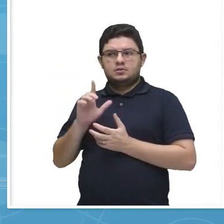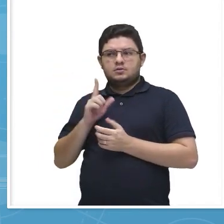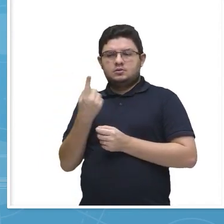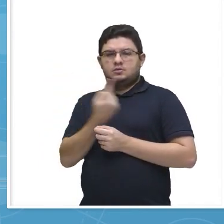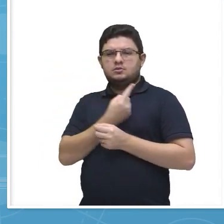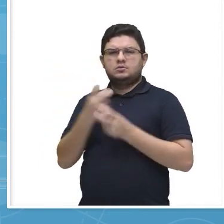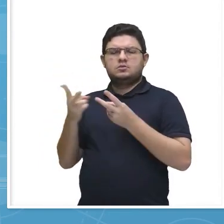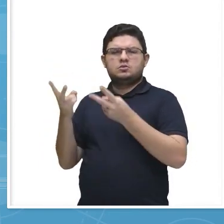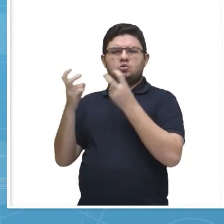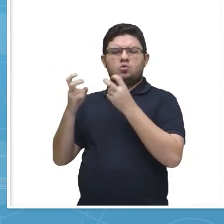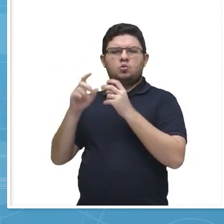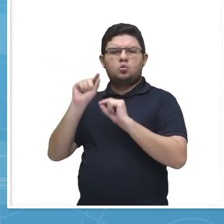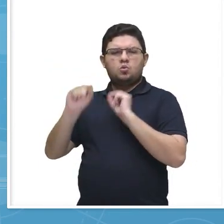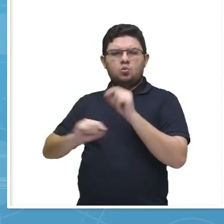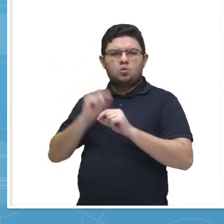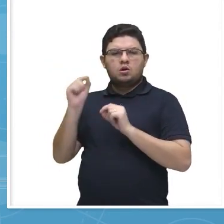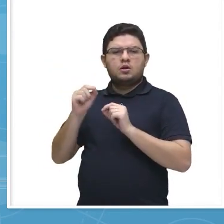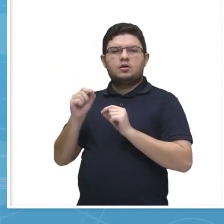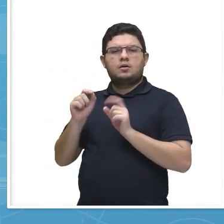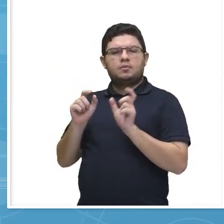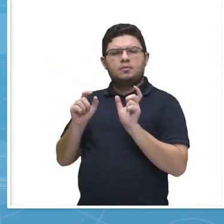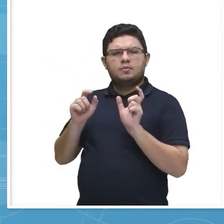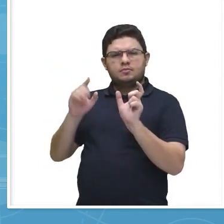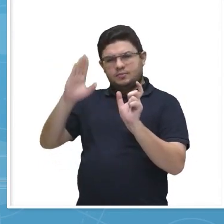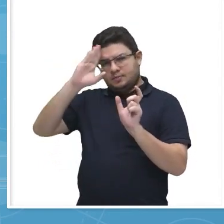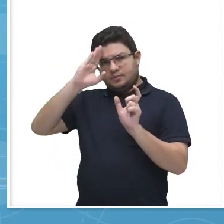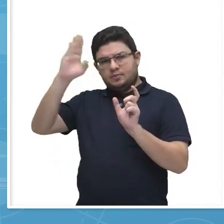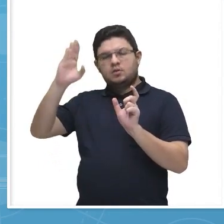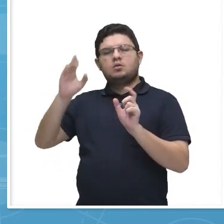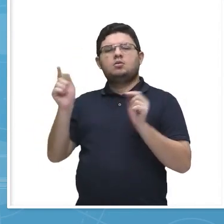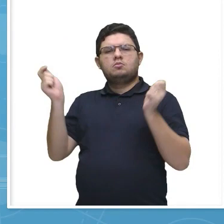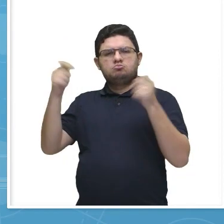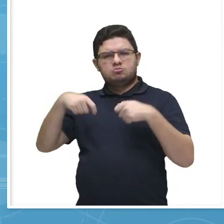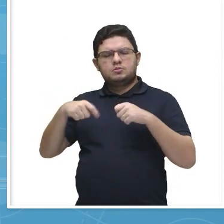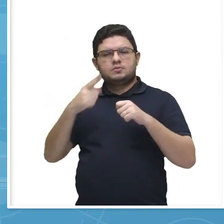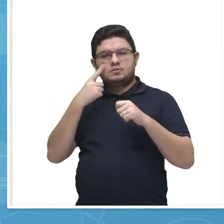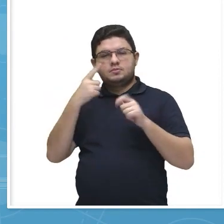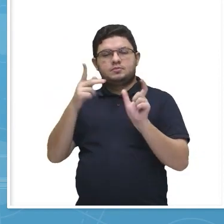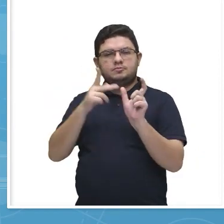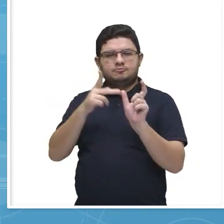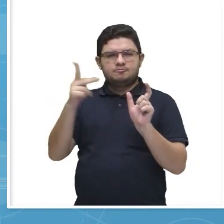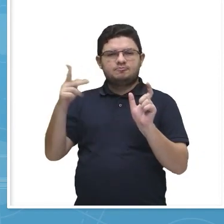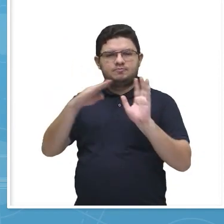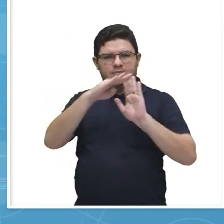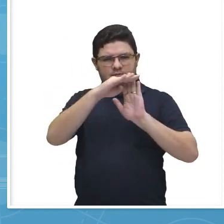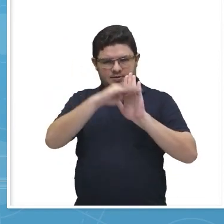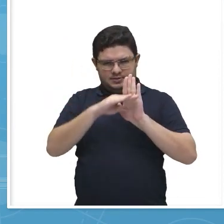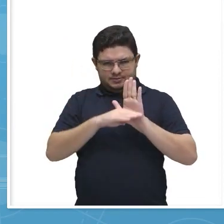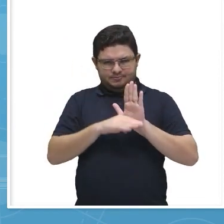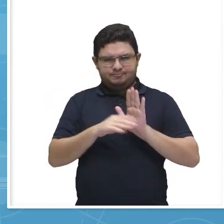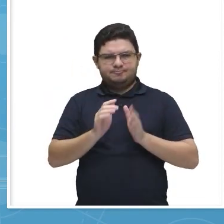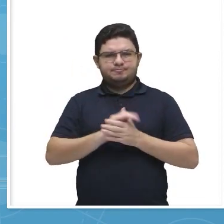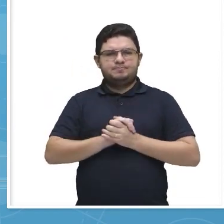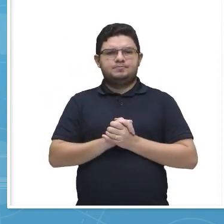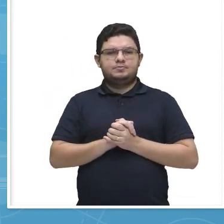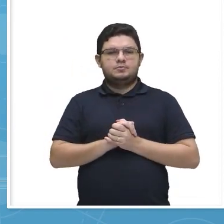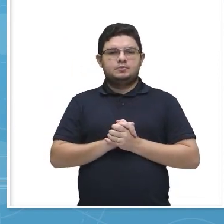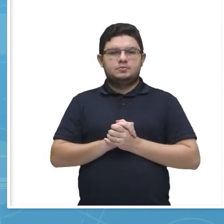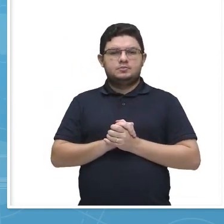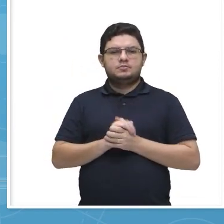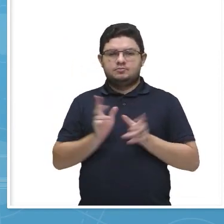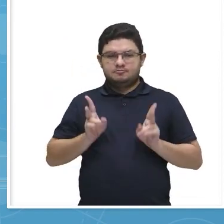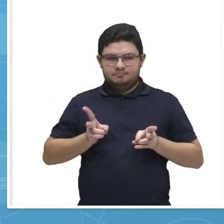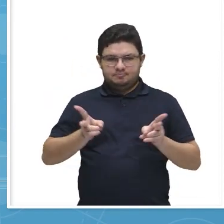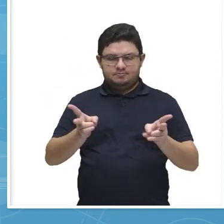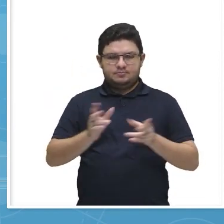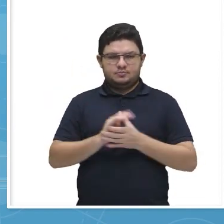vai conseguir classificar os predicados, ok? Vamos adiante? Observe o nosso texto aí. Núcleo